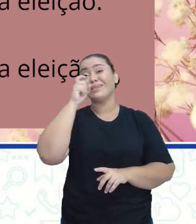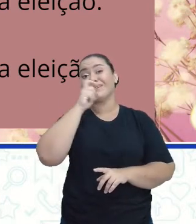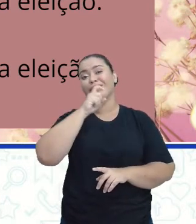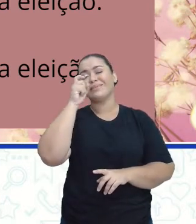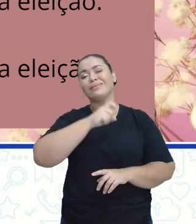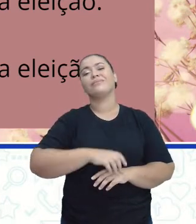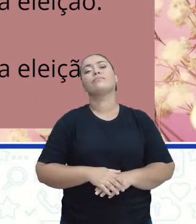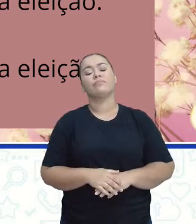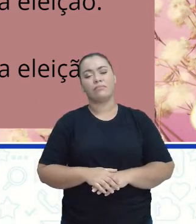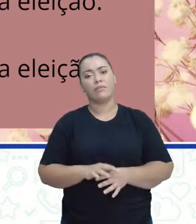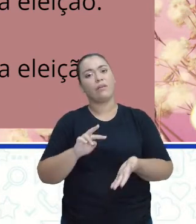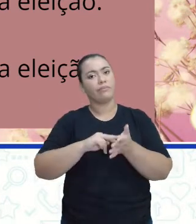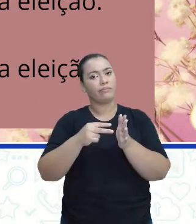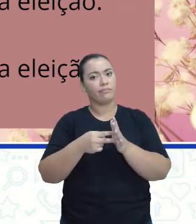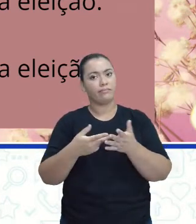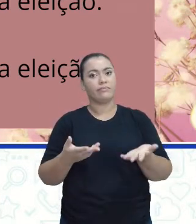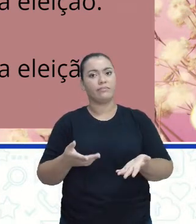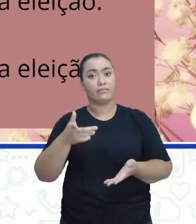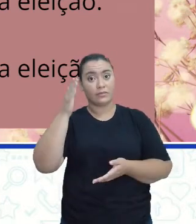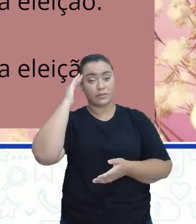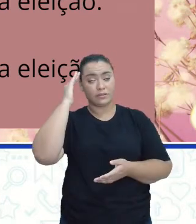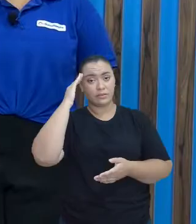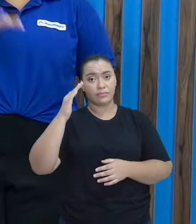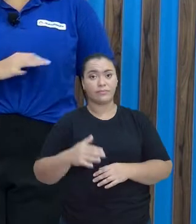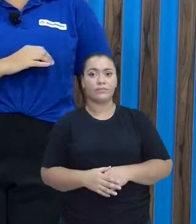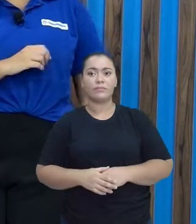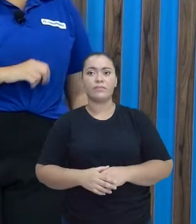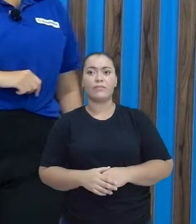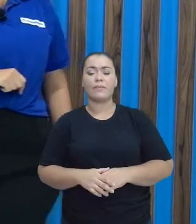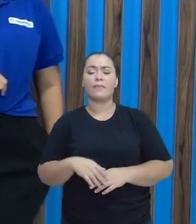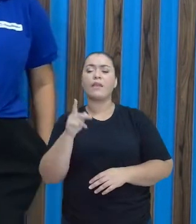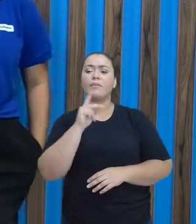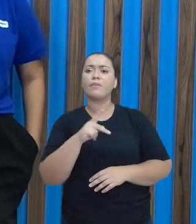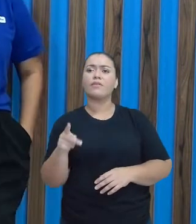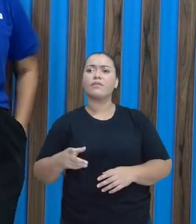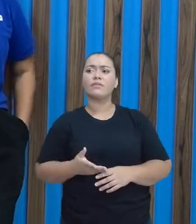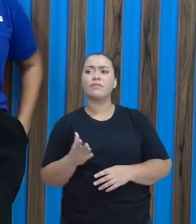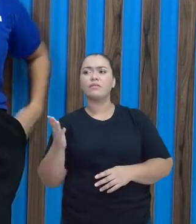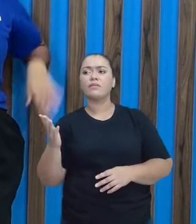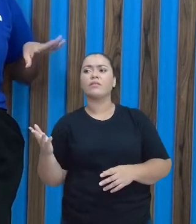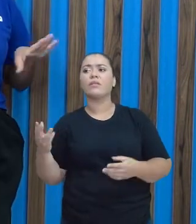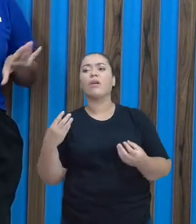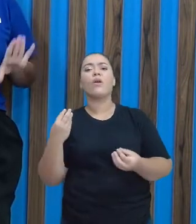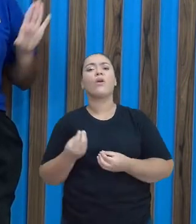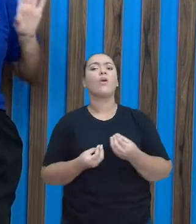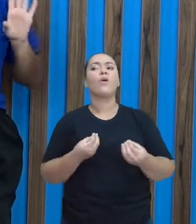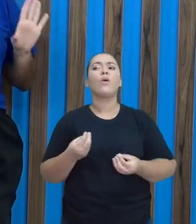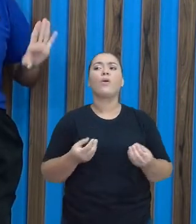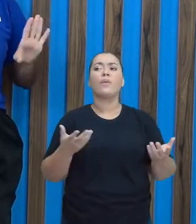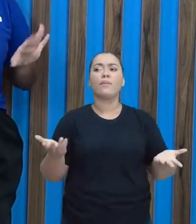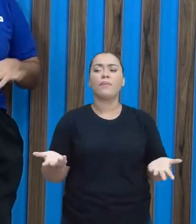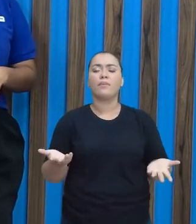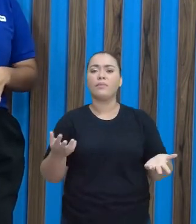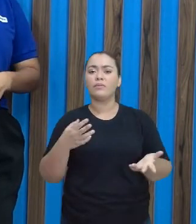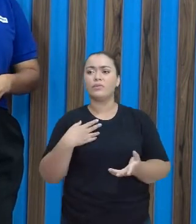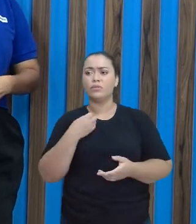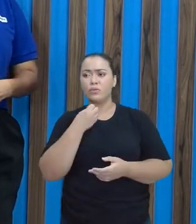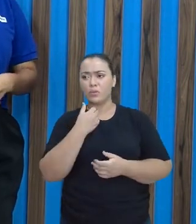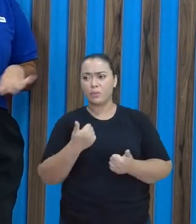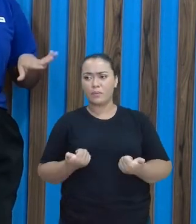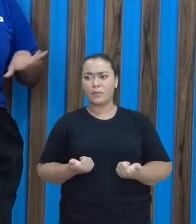que? Mentirosa. Entendem? Professora Adriana, como é que estão aí? Está tudo bem?